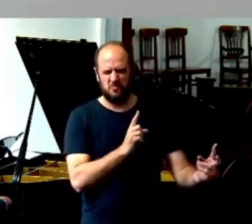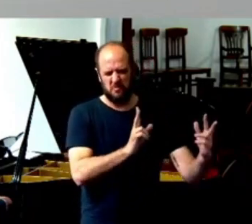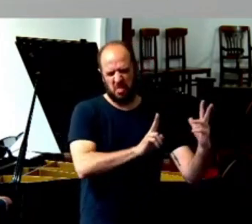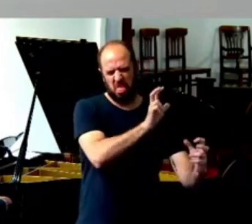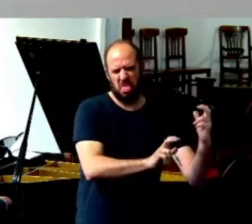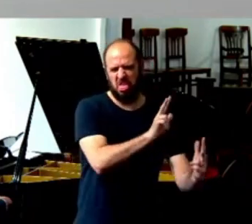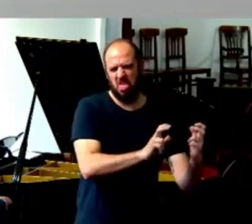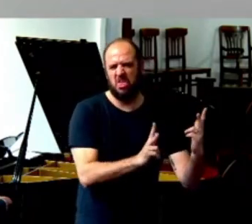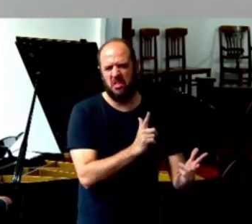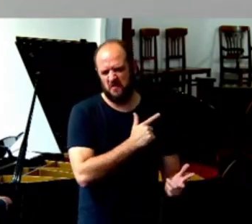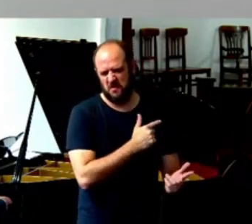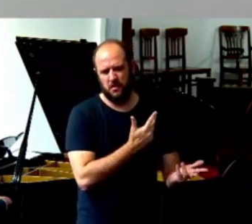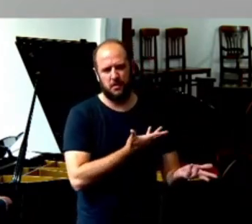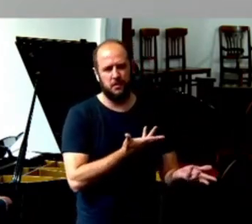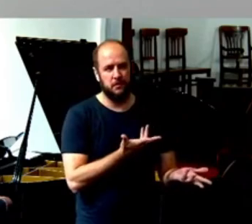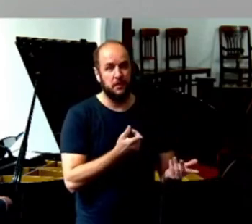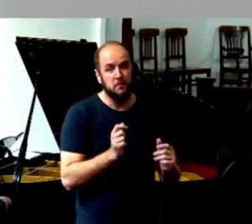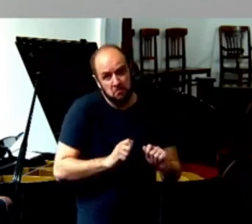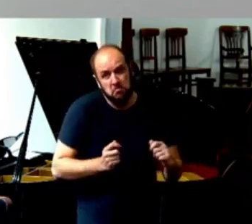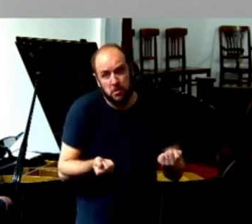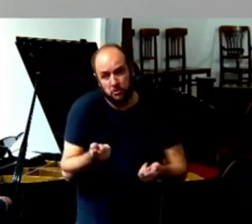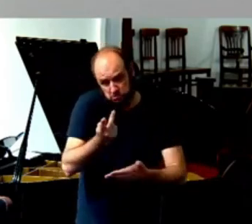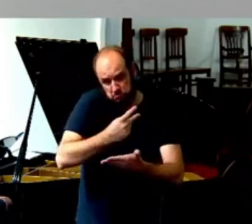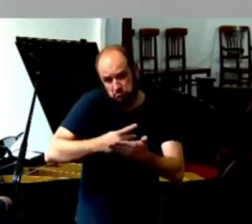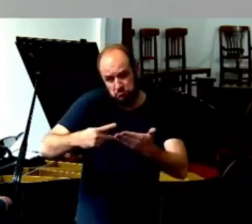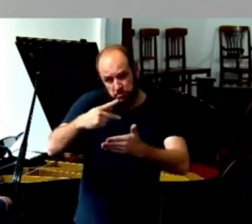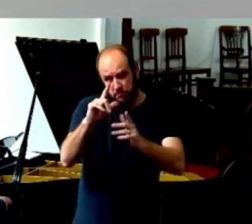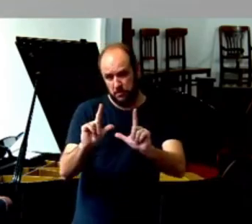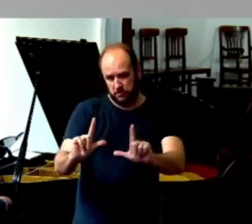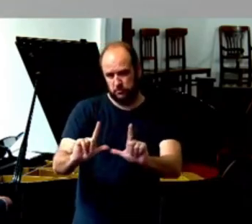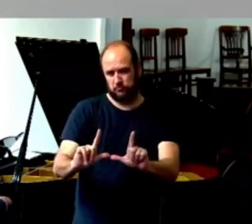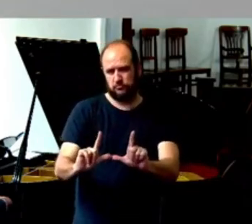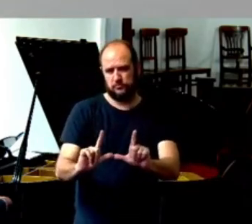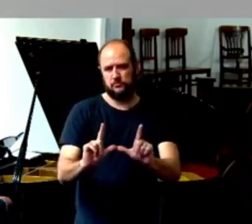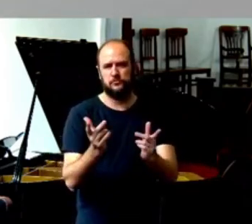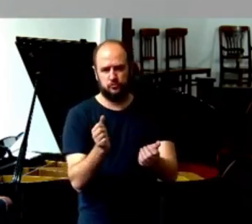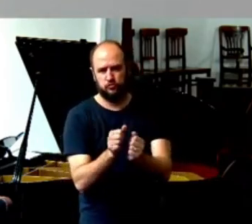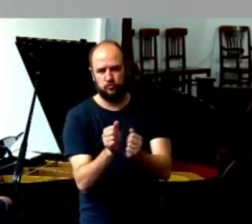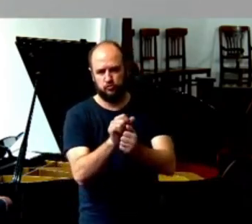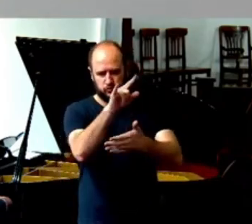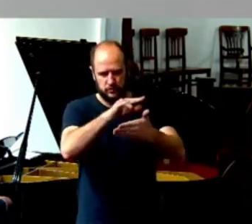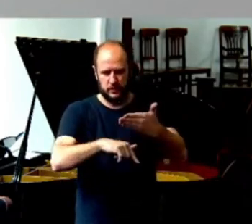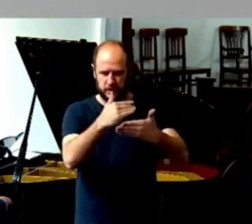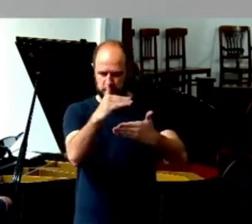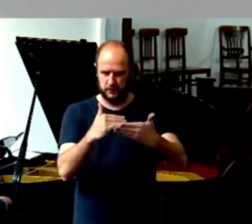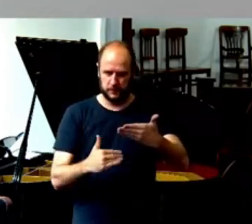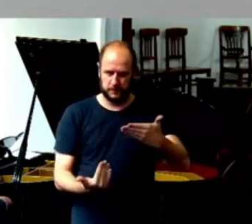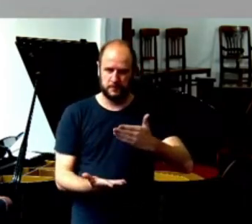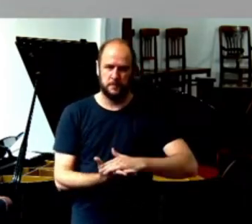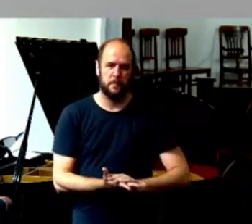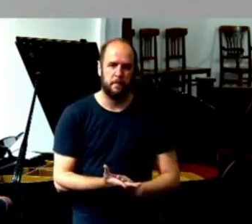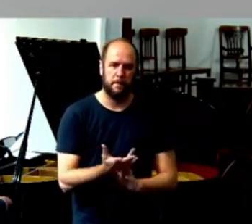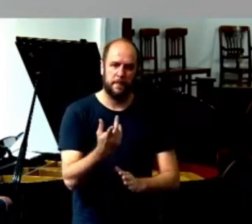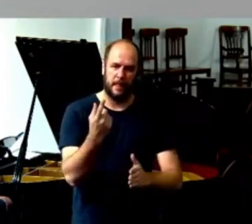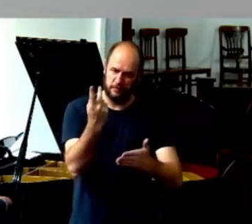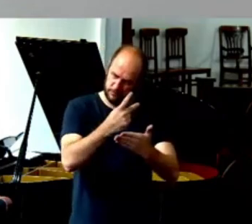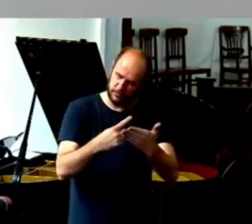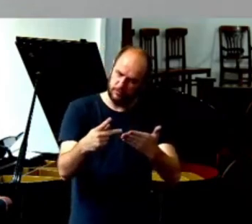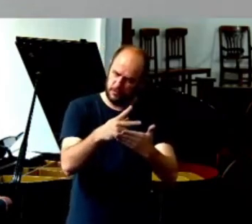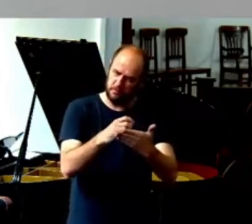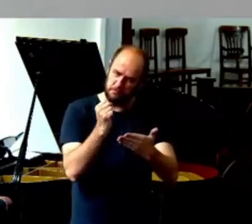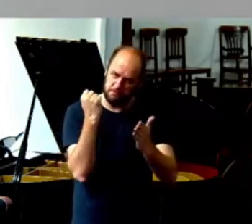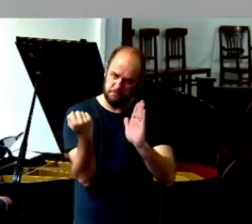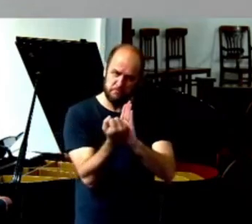E aí você pode fazer um desenho disso que aconteceu, para deixar